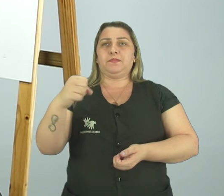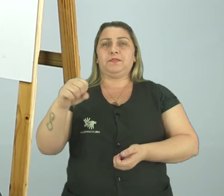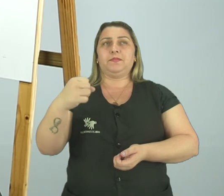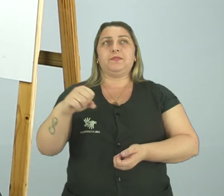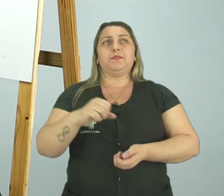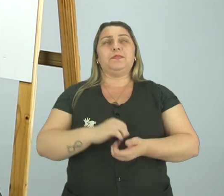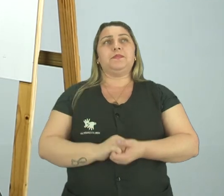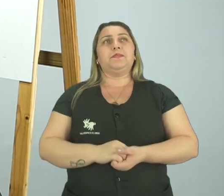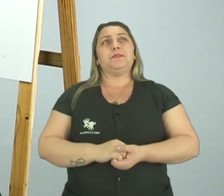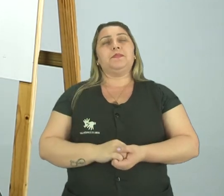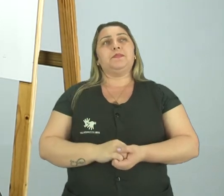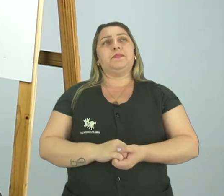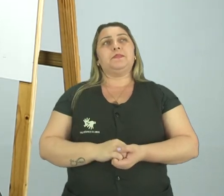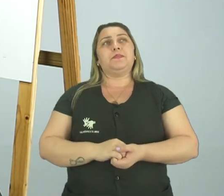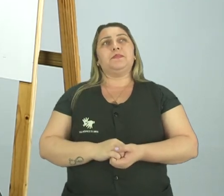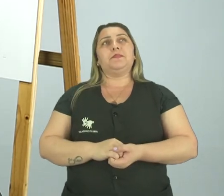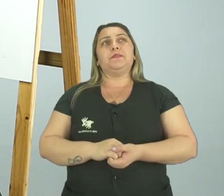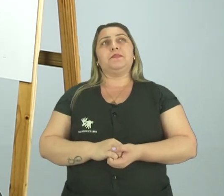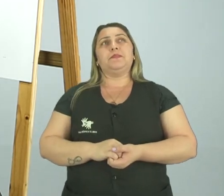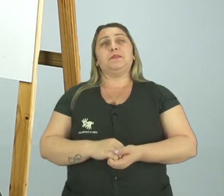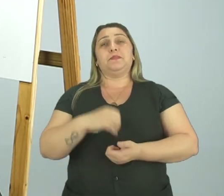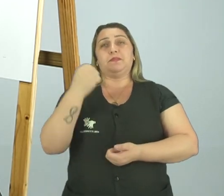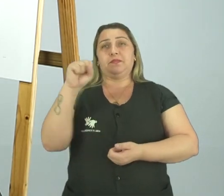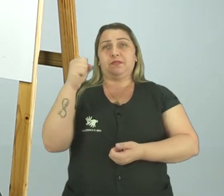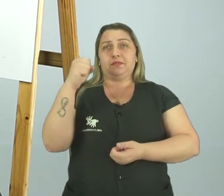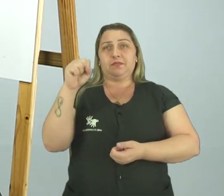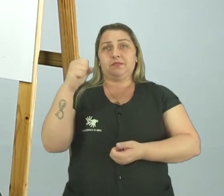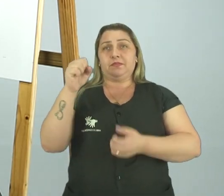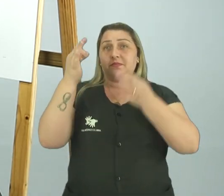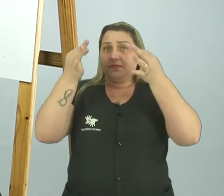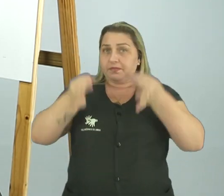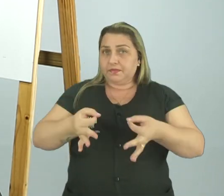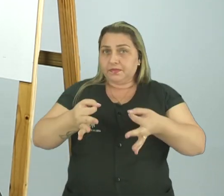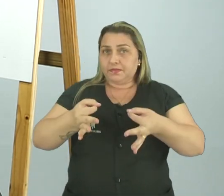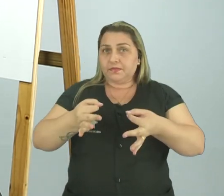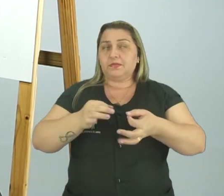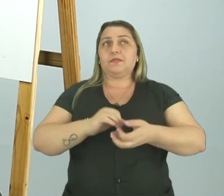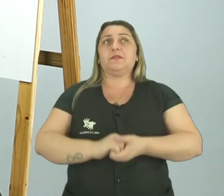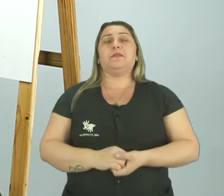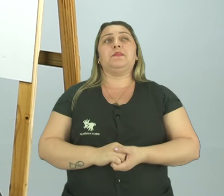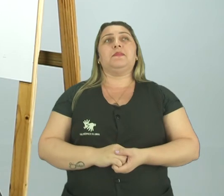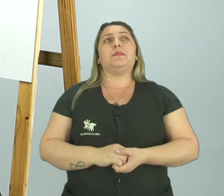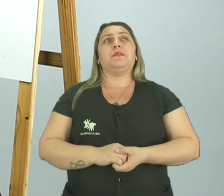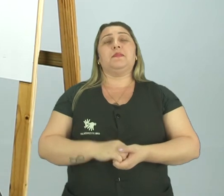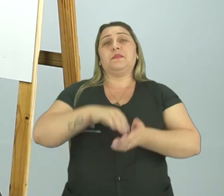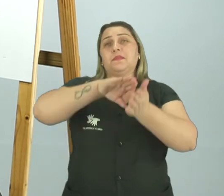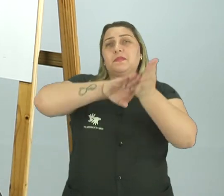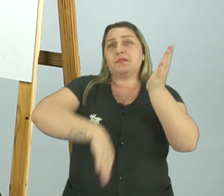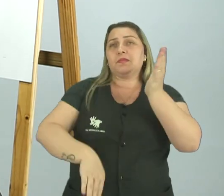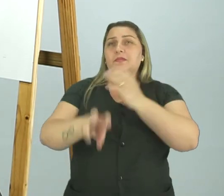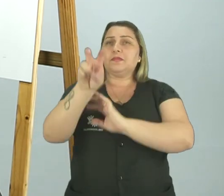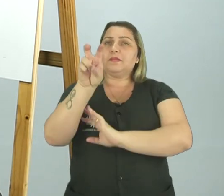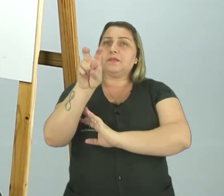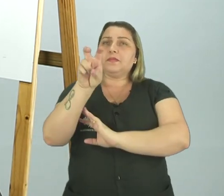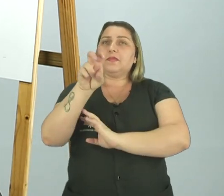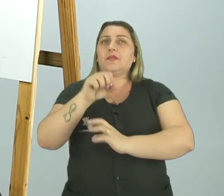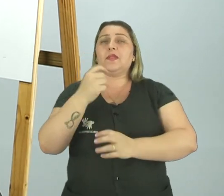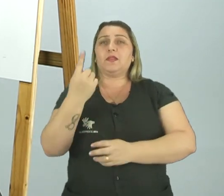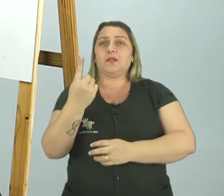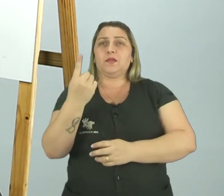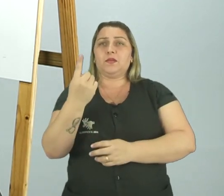7, 8. Tenho 8, certinho. E eu vou retirar 5.